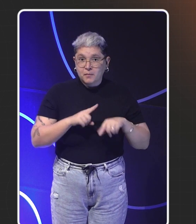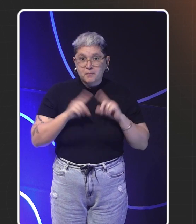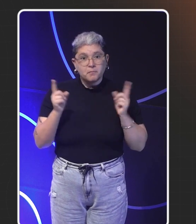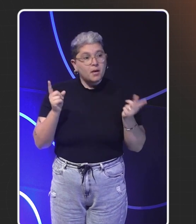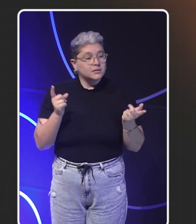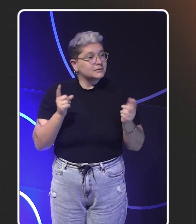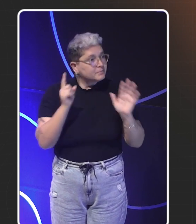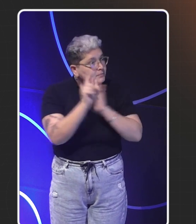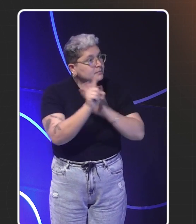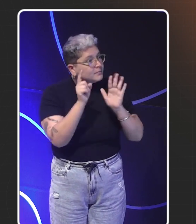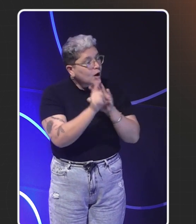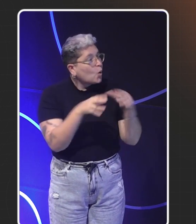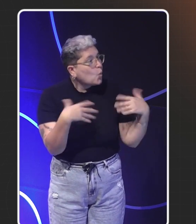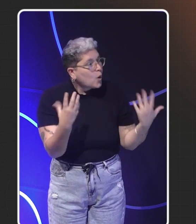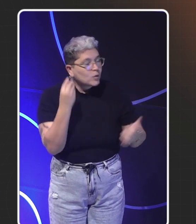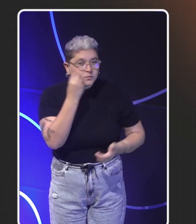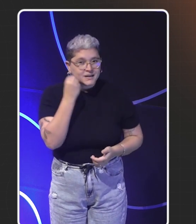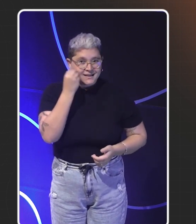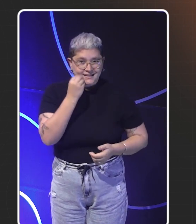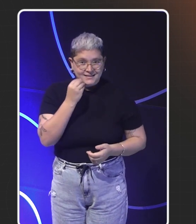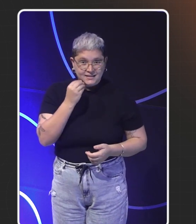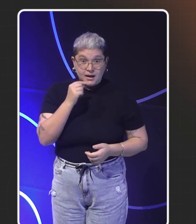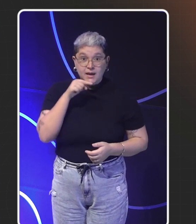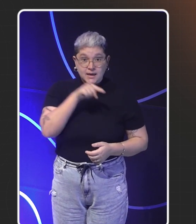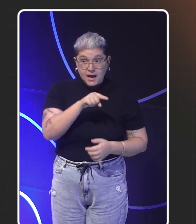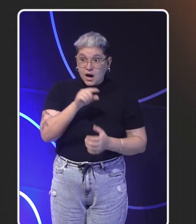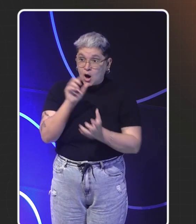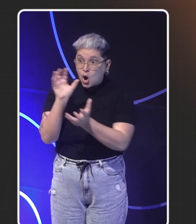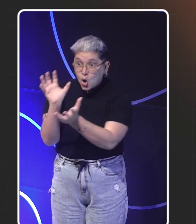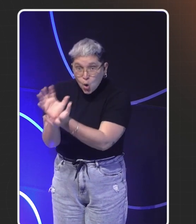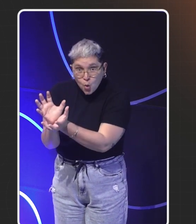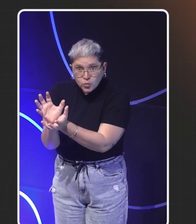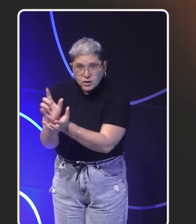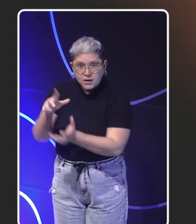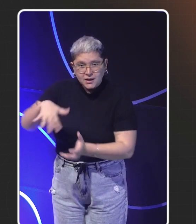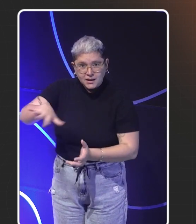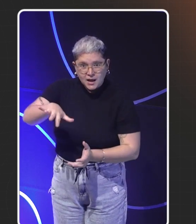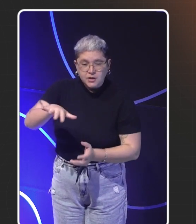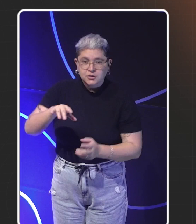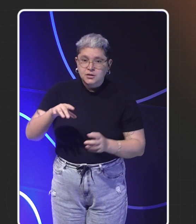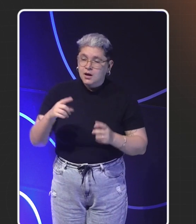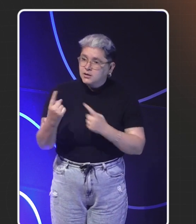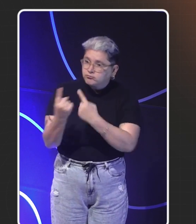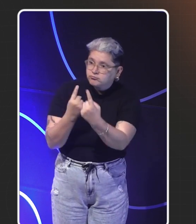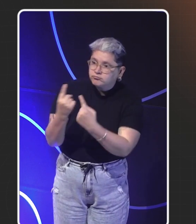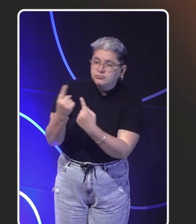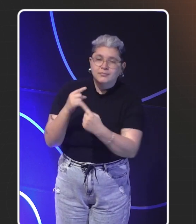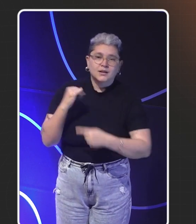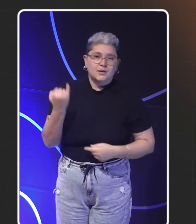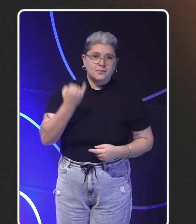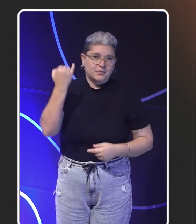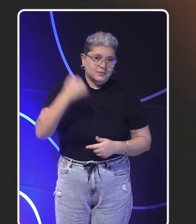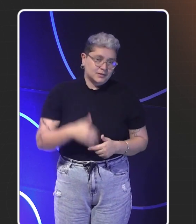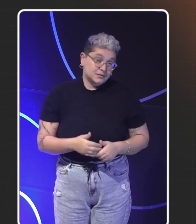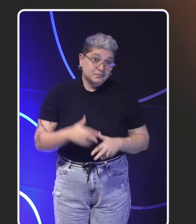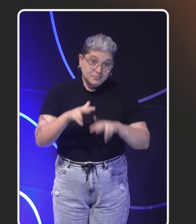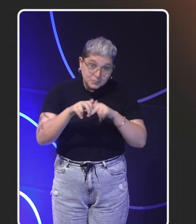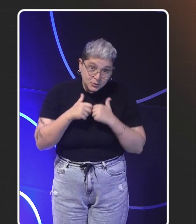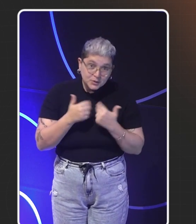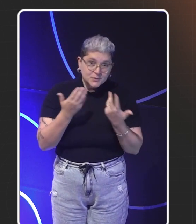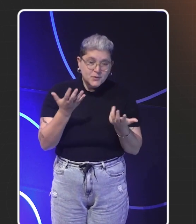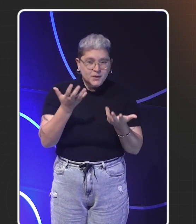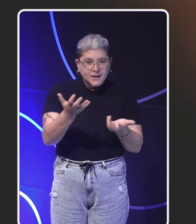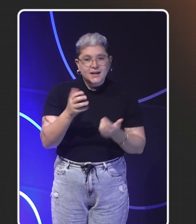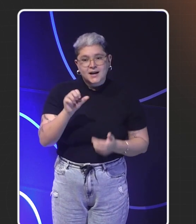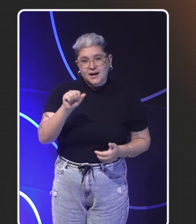a experiência, e esse diálogo com a comunidade é muito importante, né? Então eu queria que a Ana complementasse esse